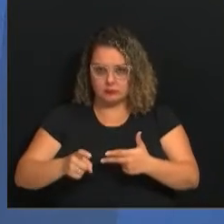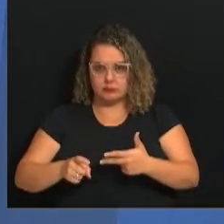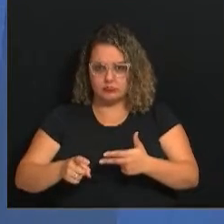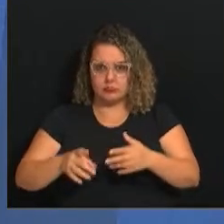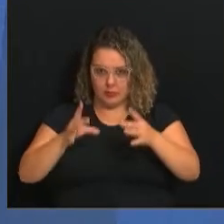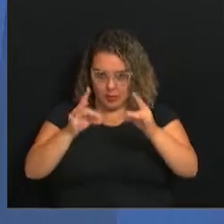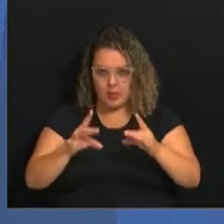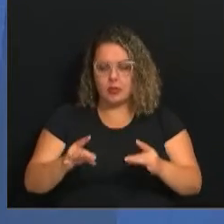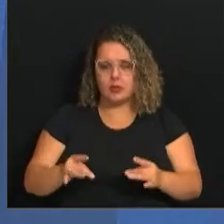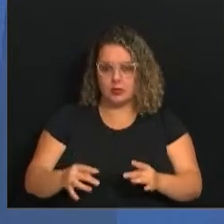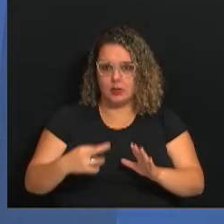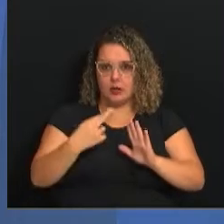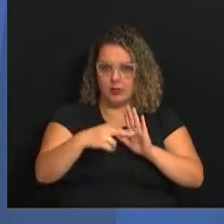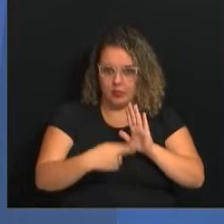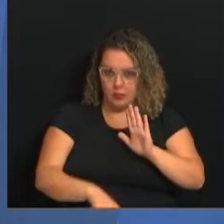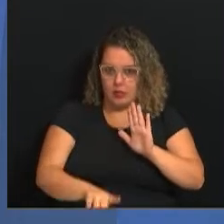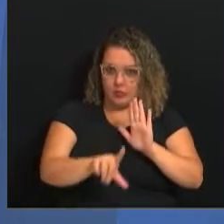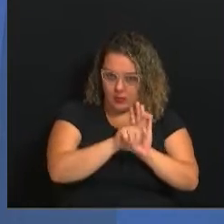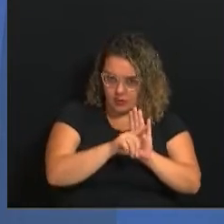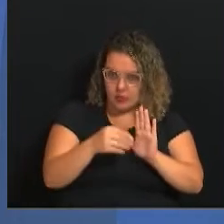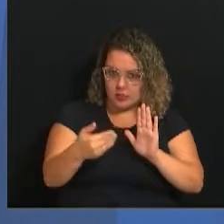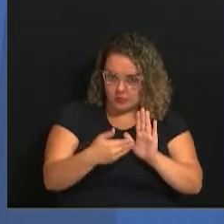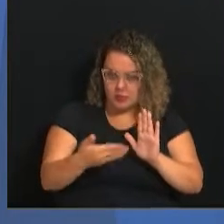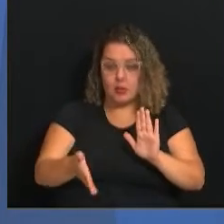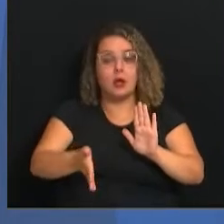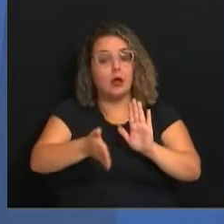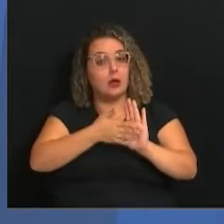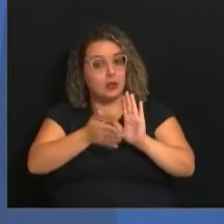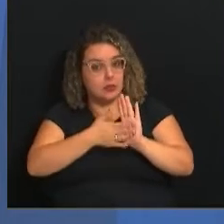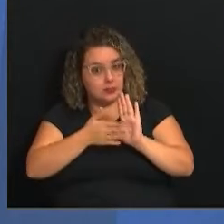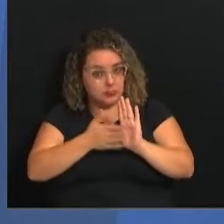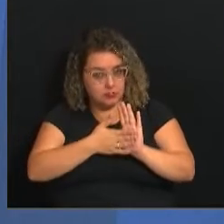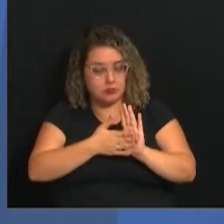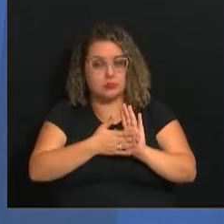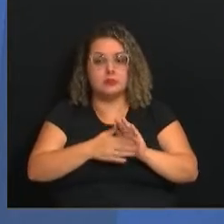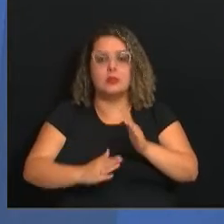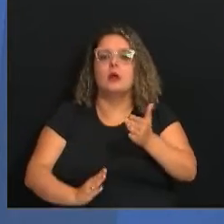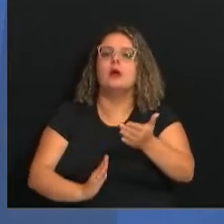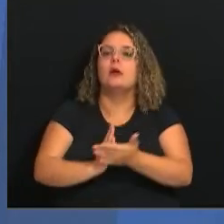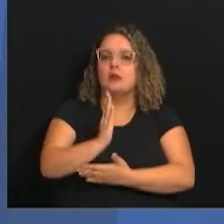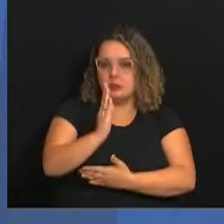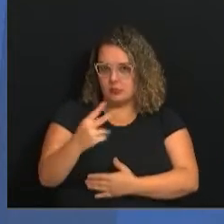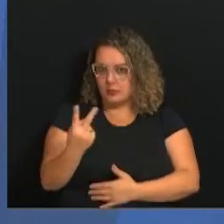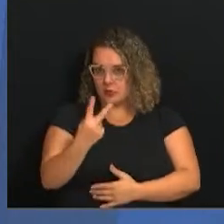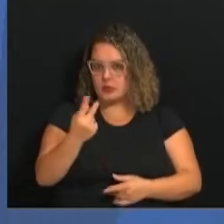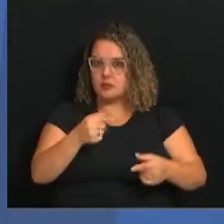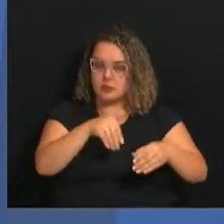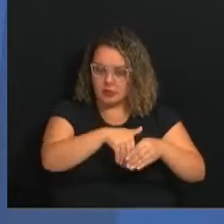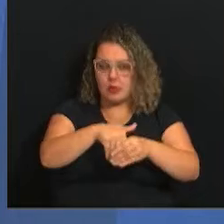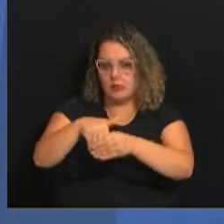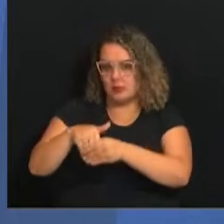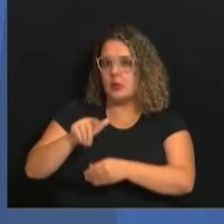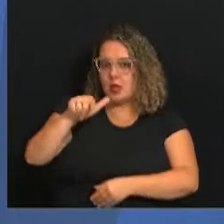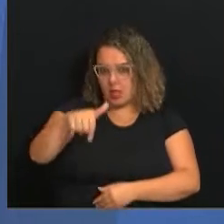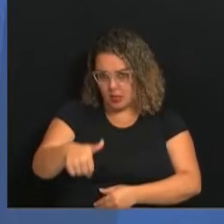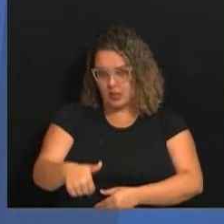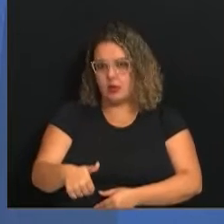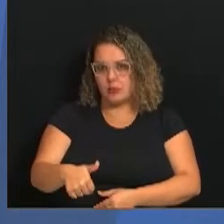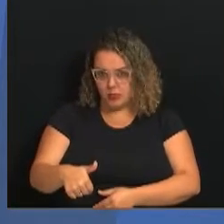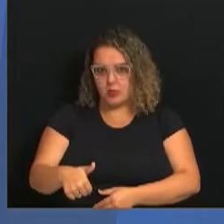se começarem desde pequeno. Então, a gente fica imaginando como que está a política pública da nossa cidade em relação a